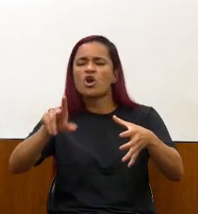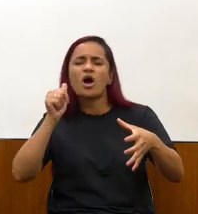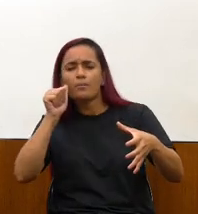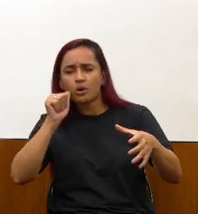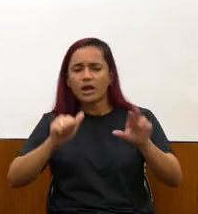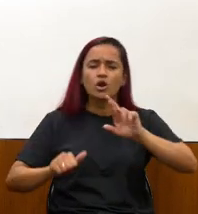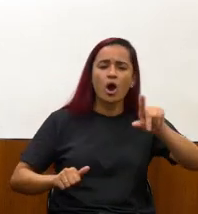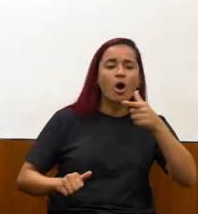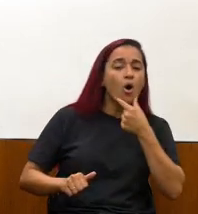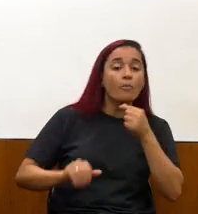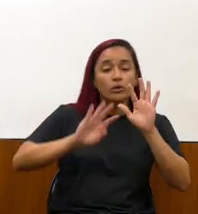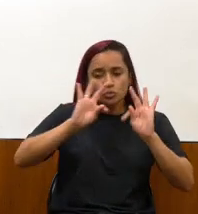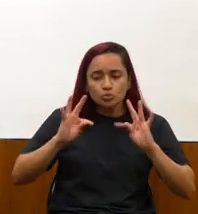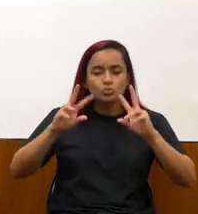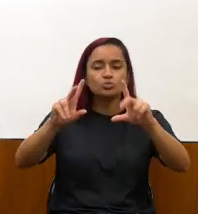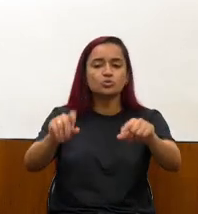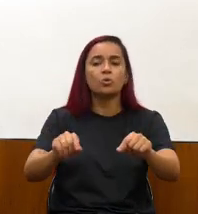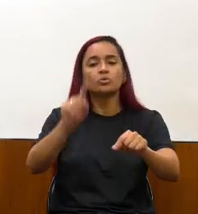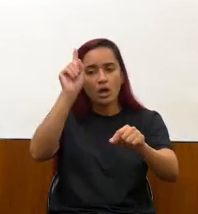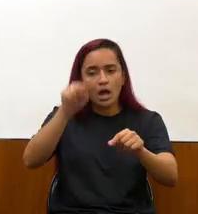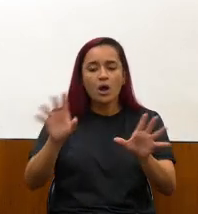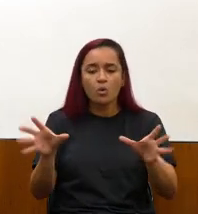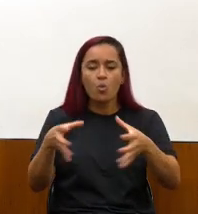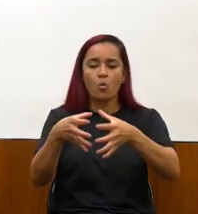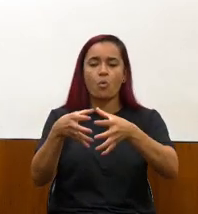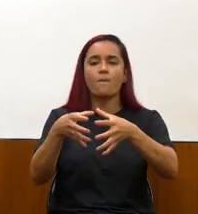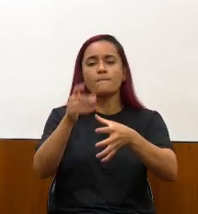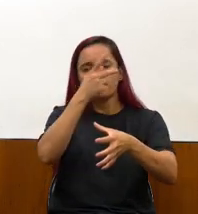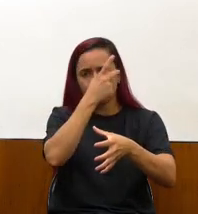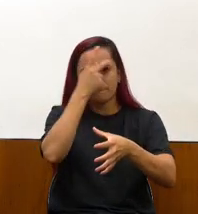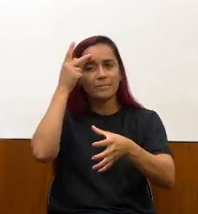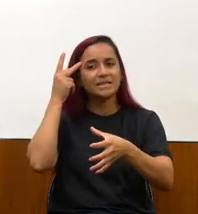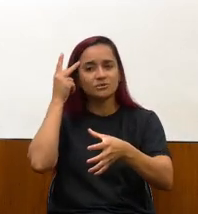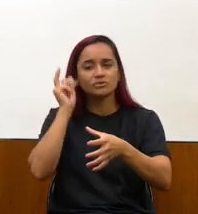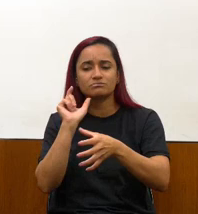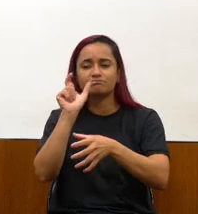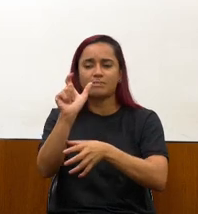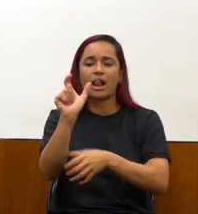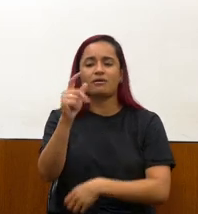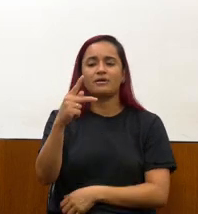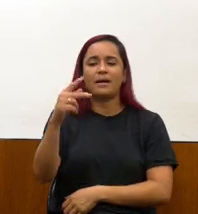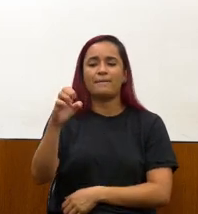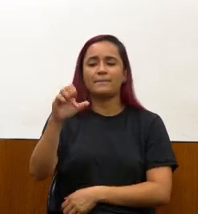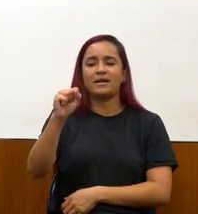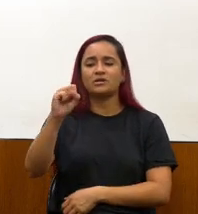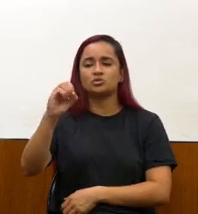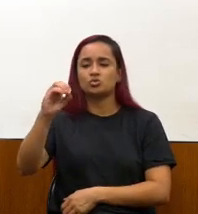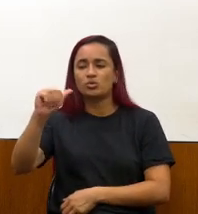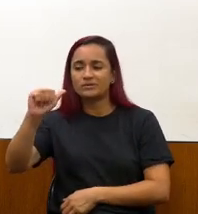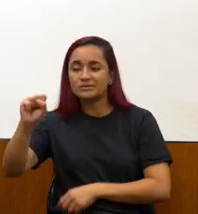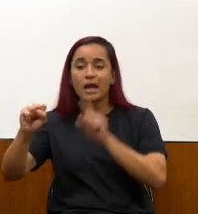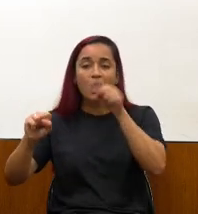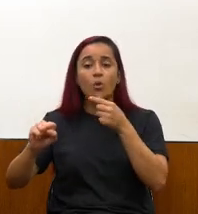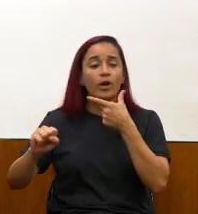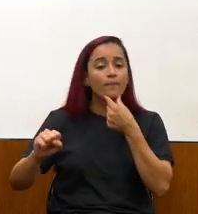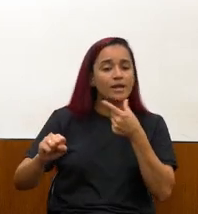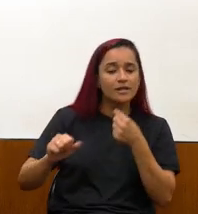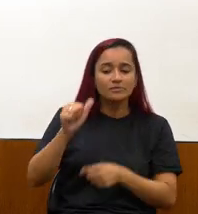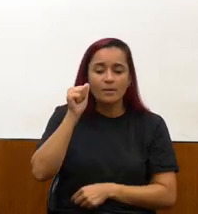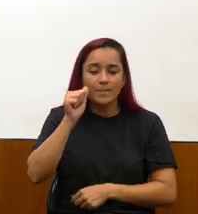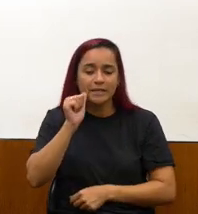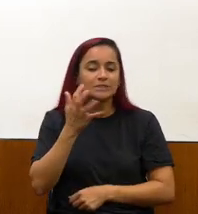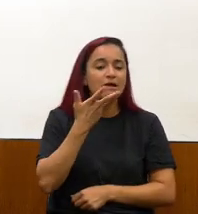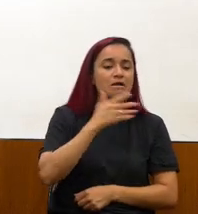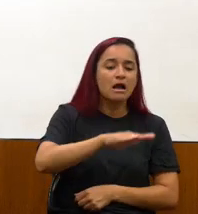prefere que a gente coloque assim com uma forma mais inclusiva. As meninas, os meninos, as crianças, se a gente fosse